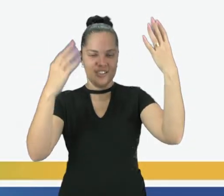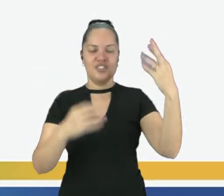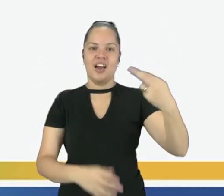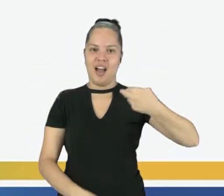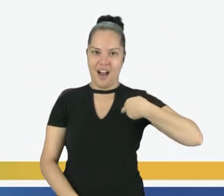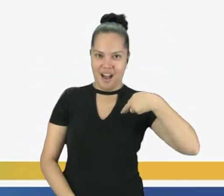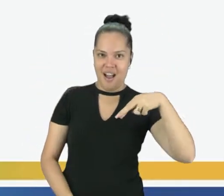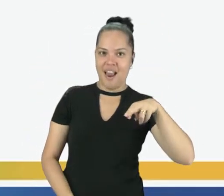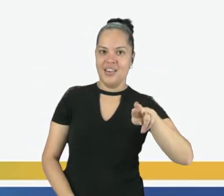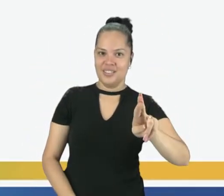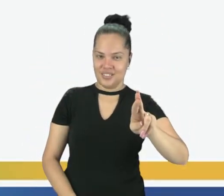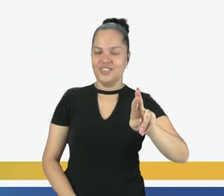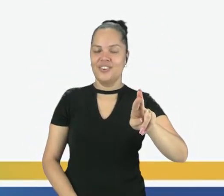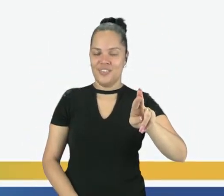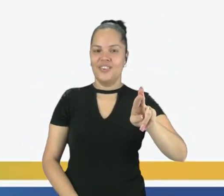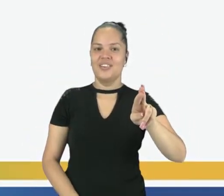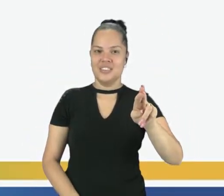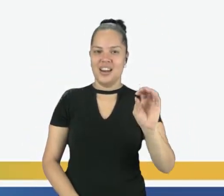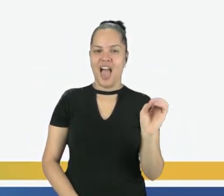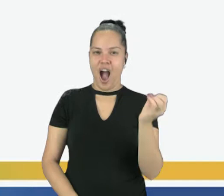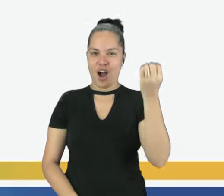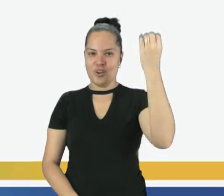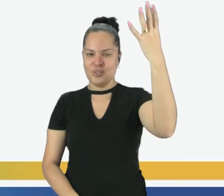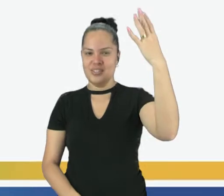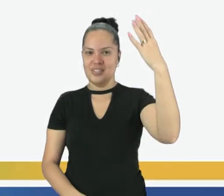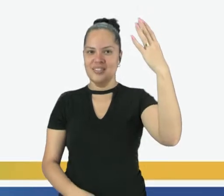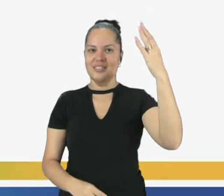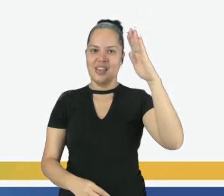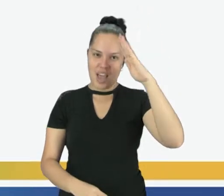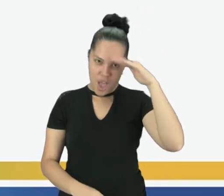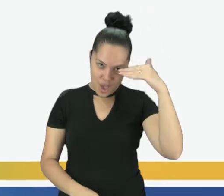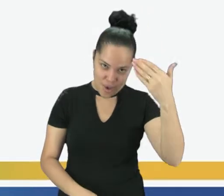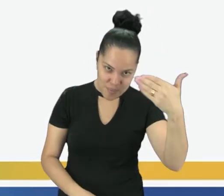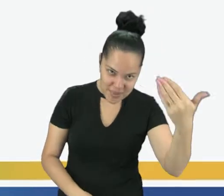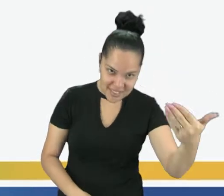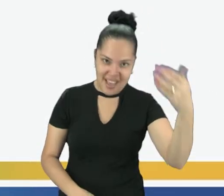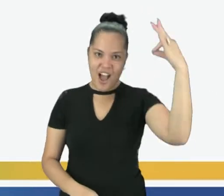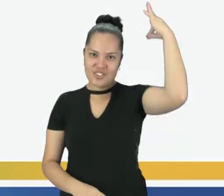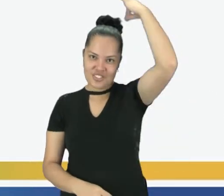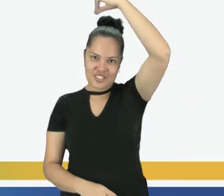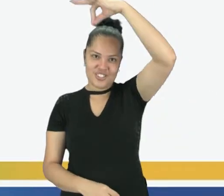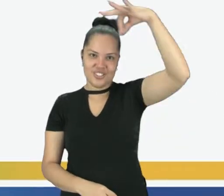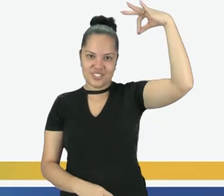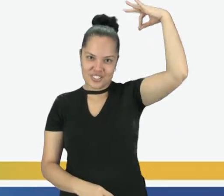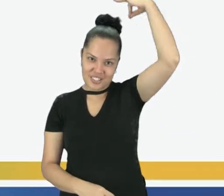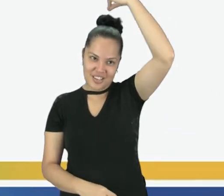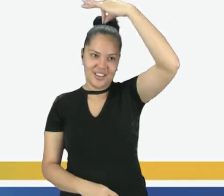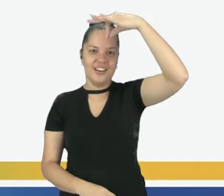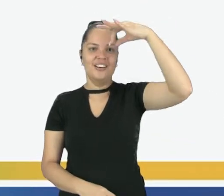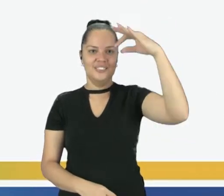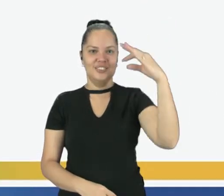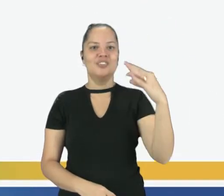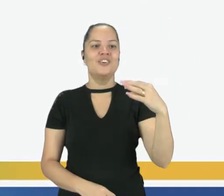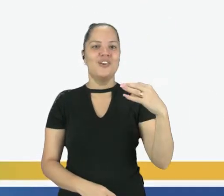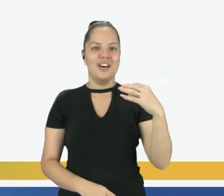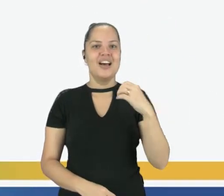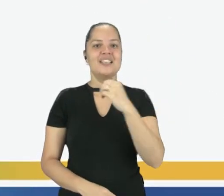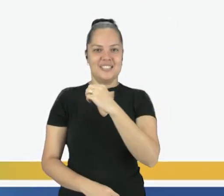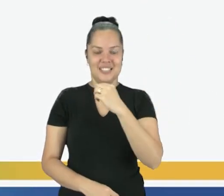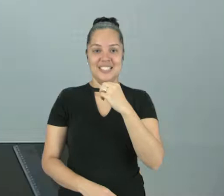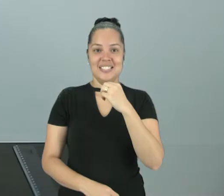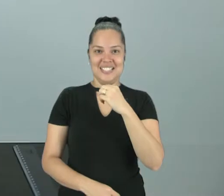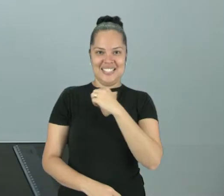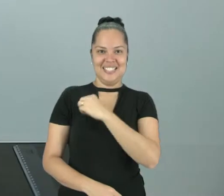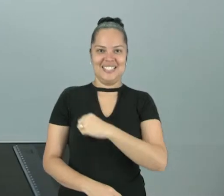Religiosa e era realizada em homenagem a Santos com o São João e Santo Antônio